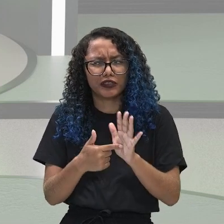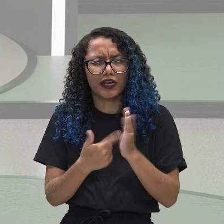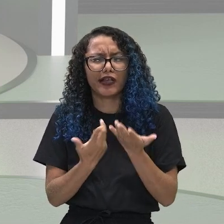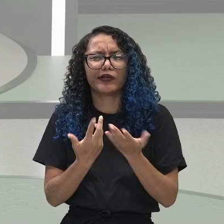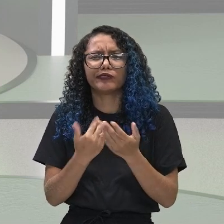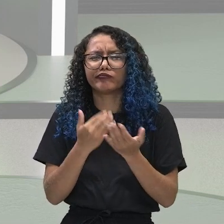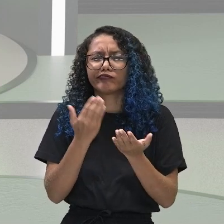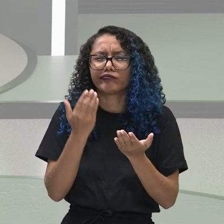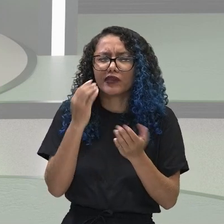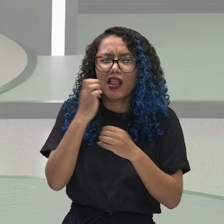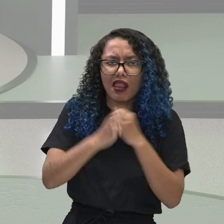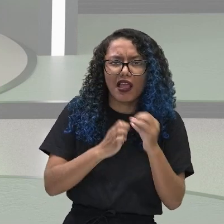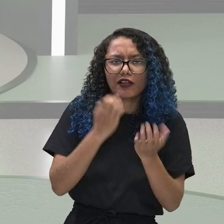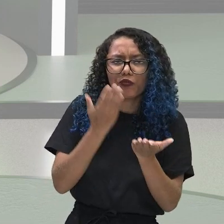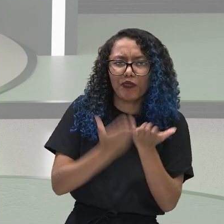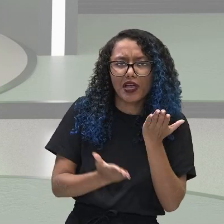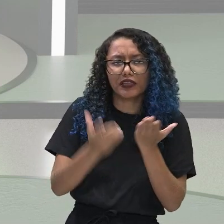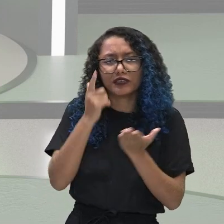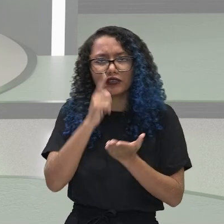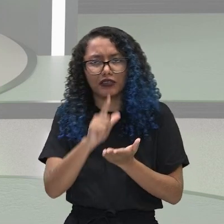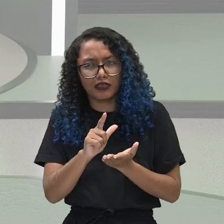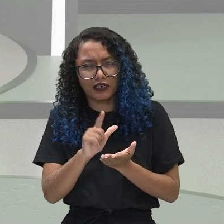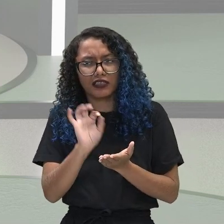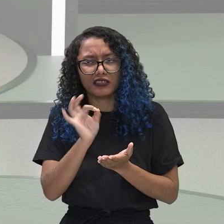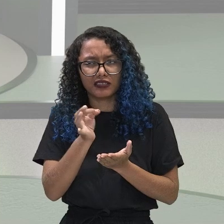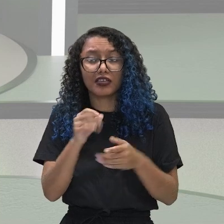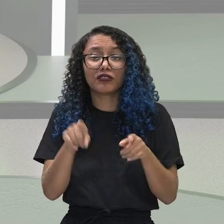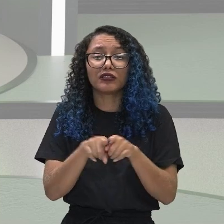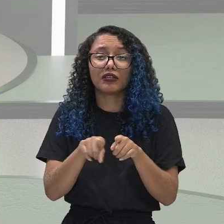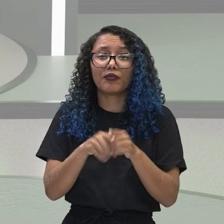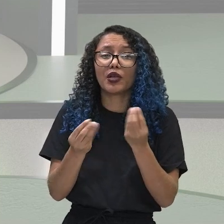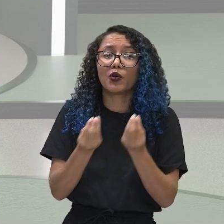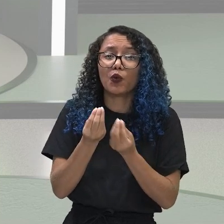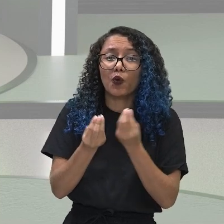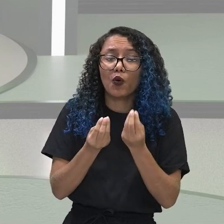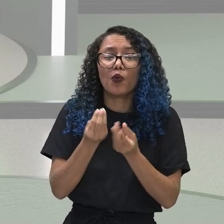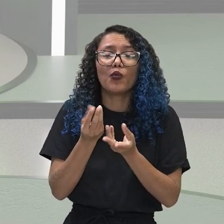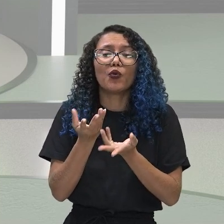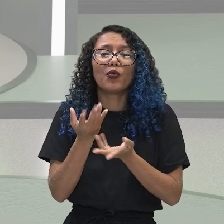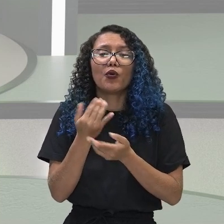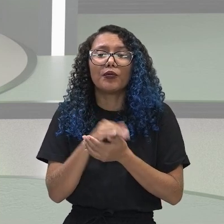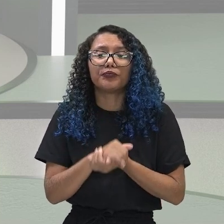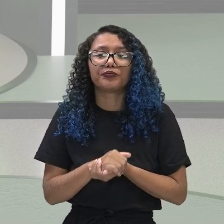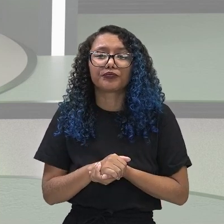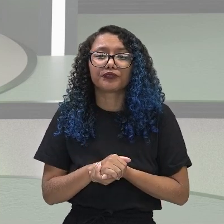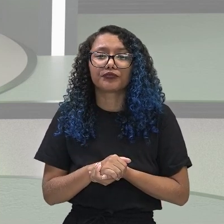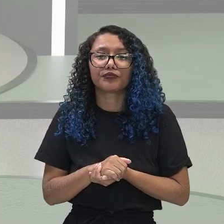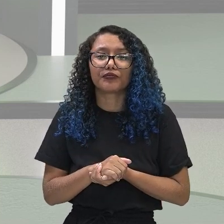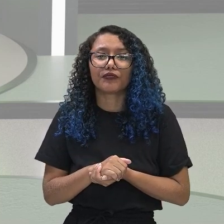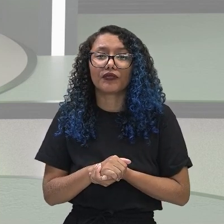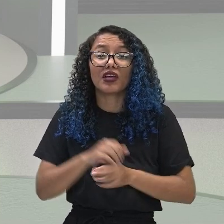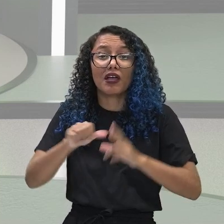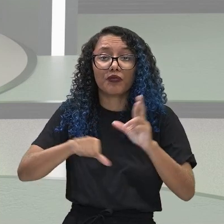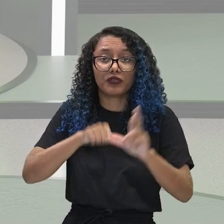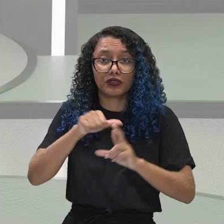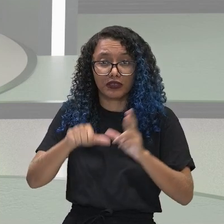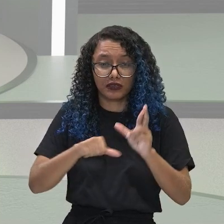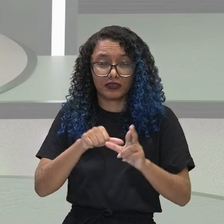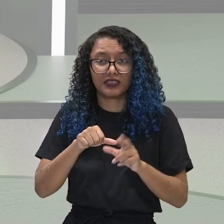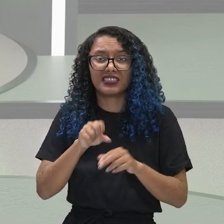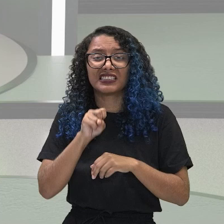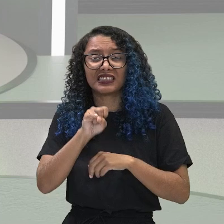elétrons? E a síntese desses compostos, ou seja, de se transformar ou não num